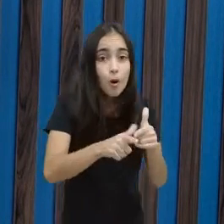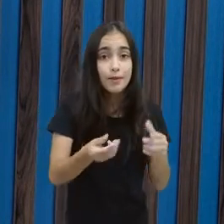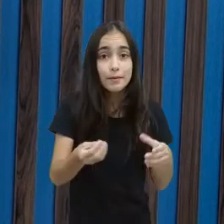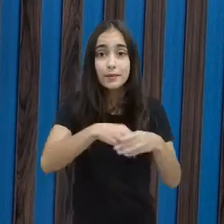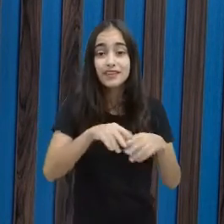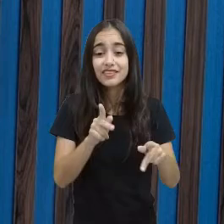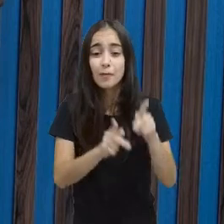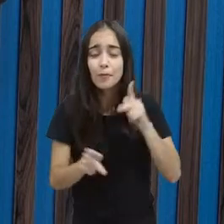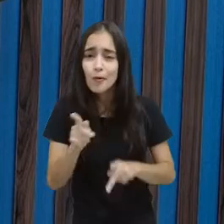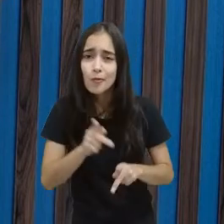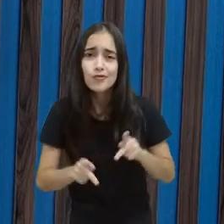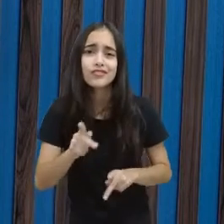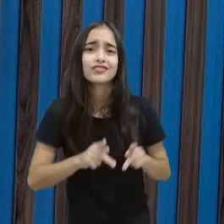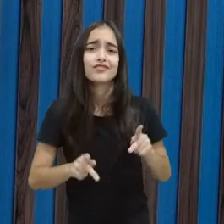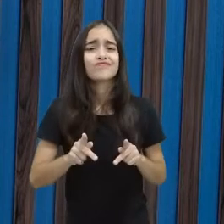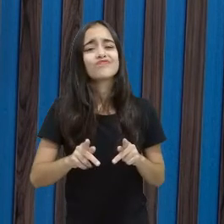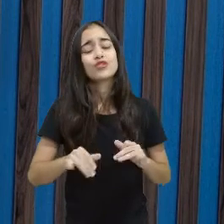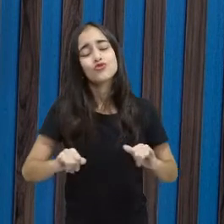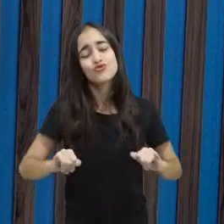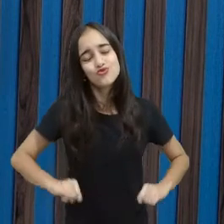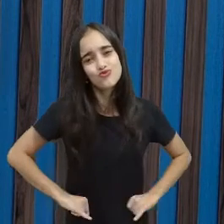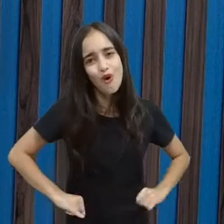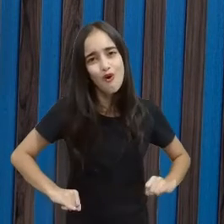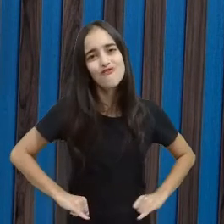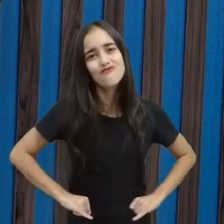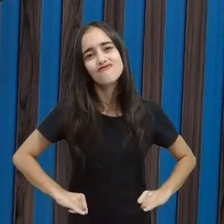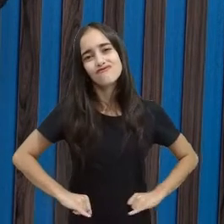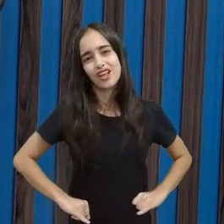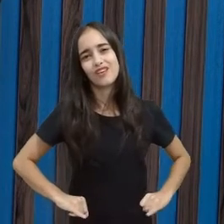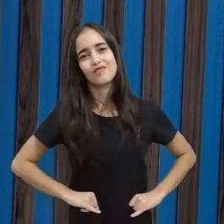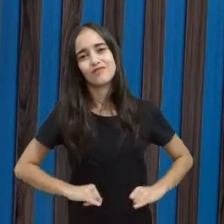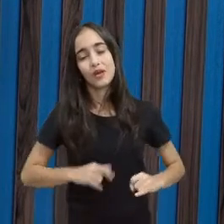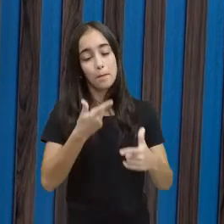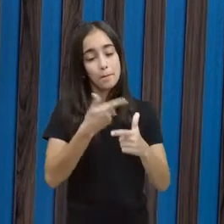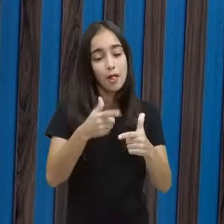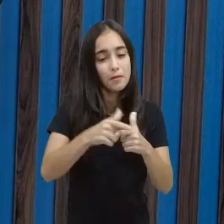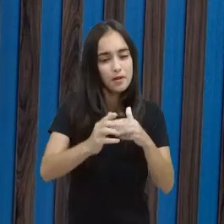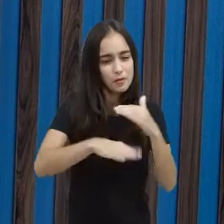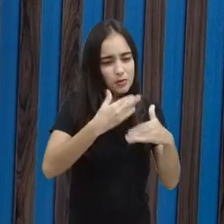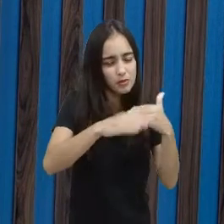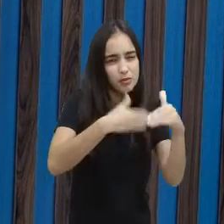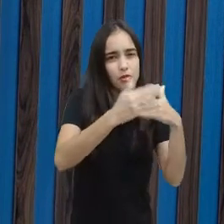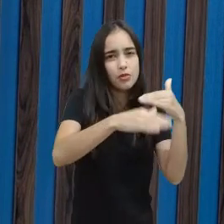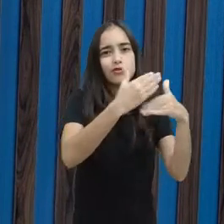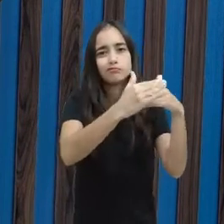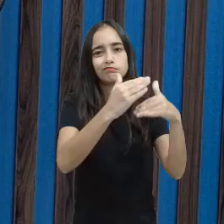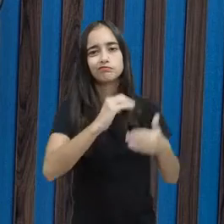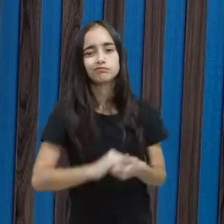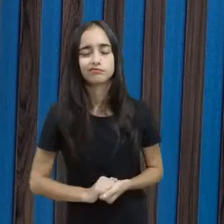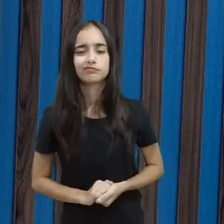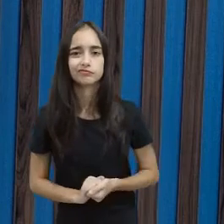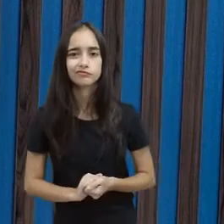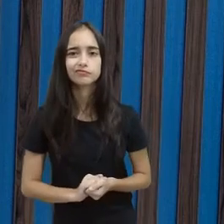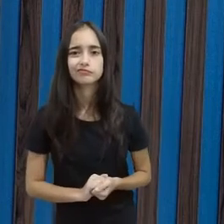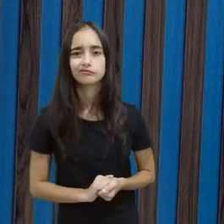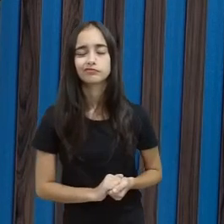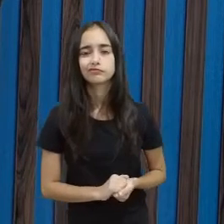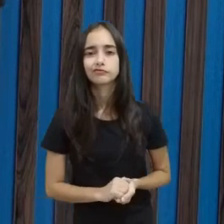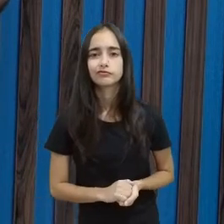teve que sofrer, os danos prolongados em decorrência da radiação, né? Radiação atômica